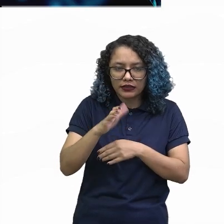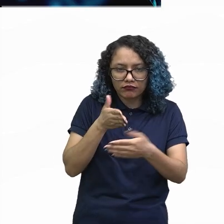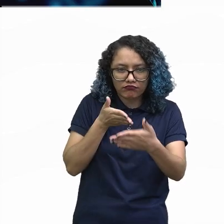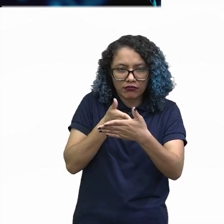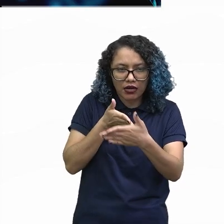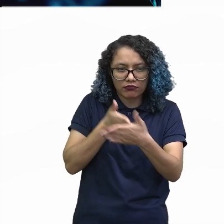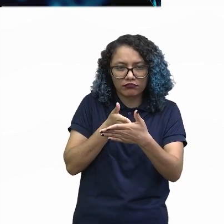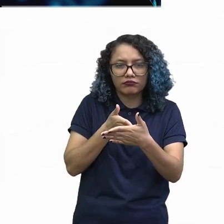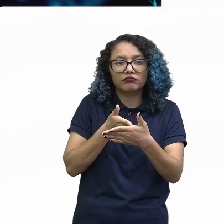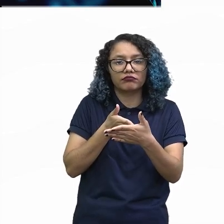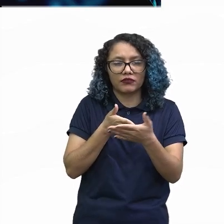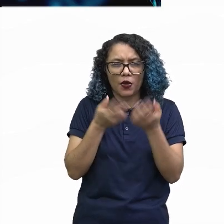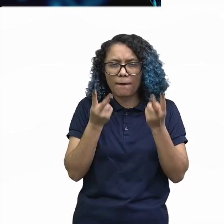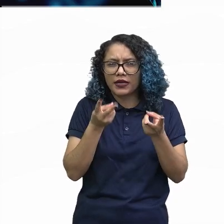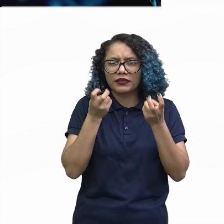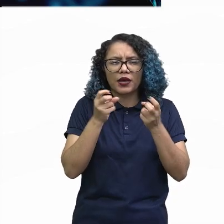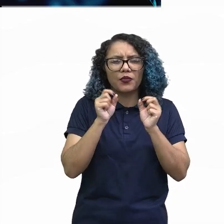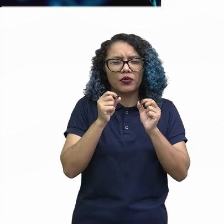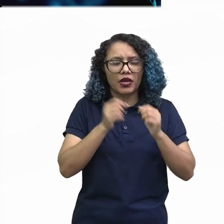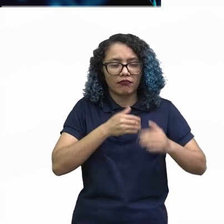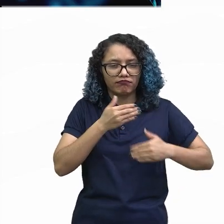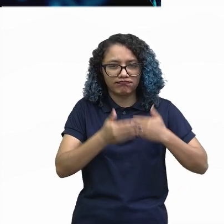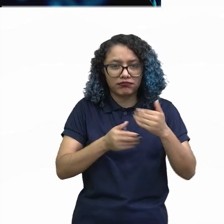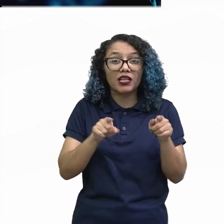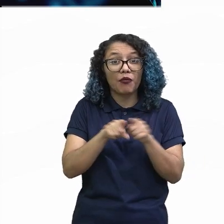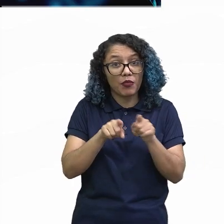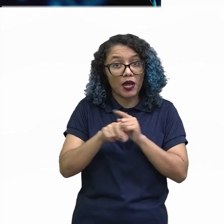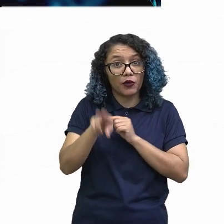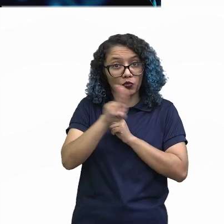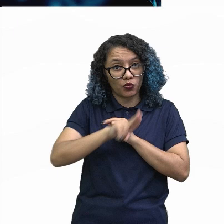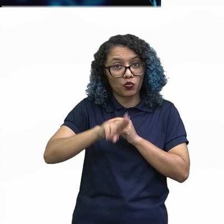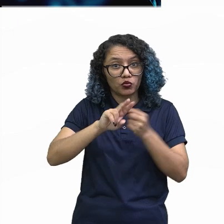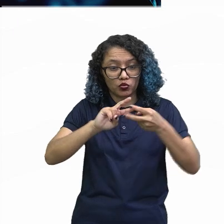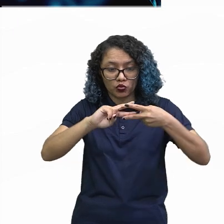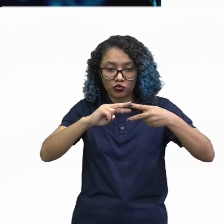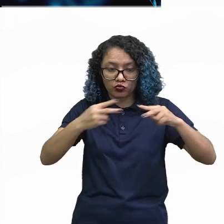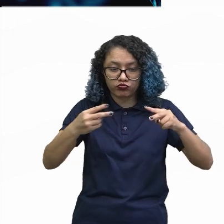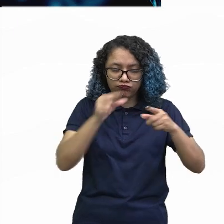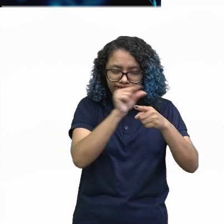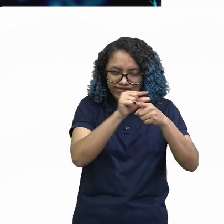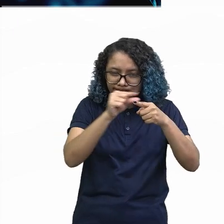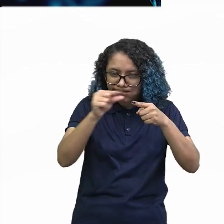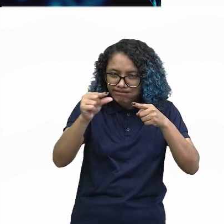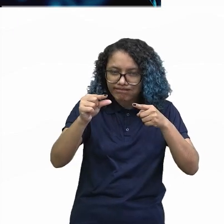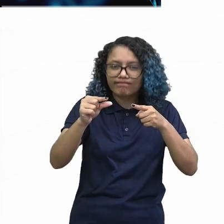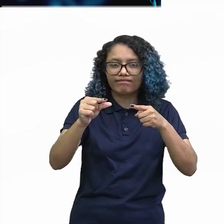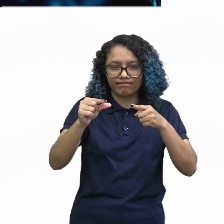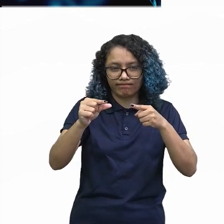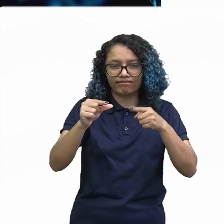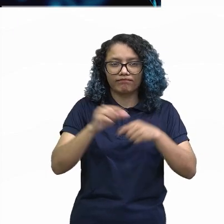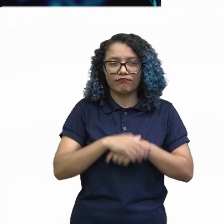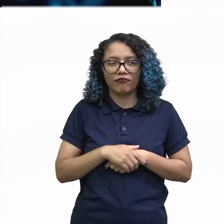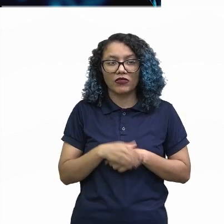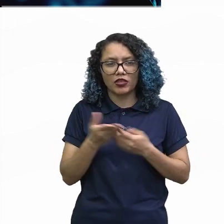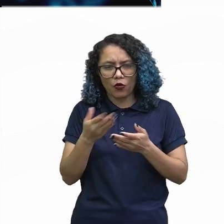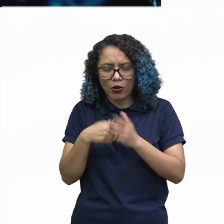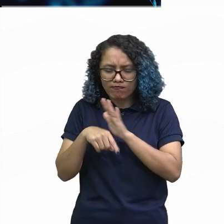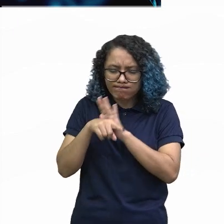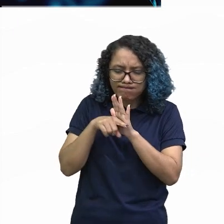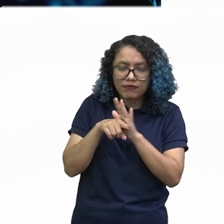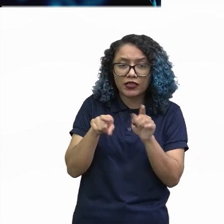aí a gente já começa a observar o processo de manipulação desses genes. É conduzida pelo pesquisador e